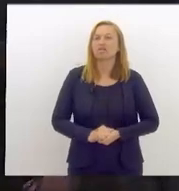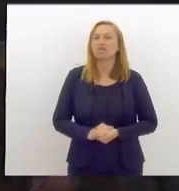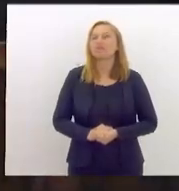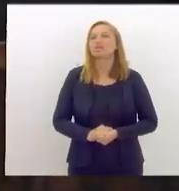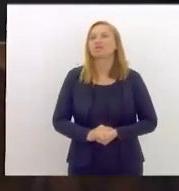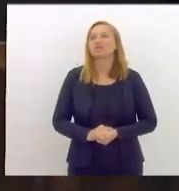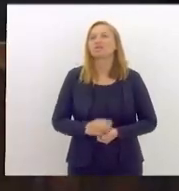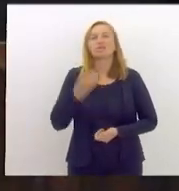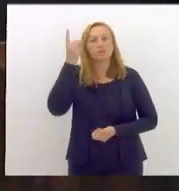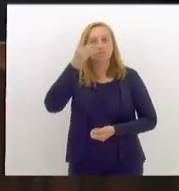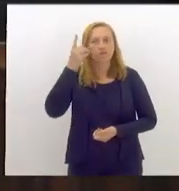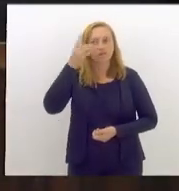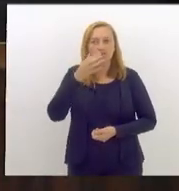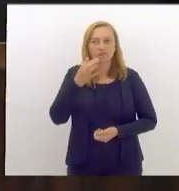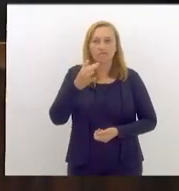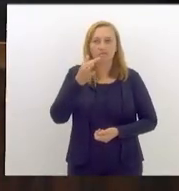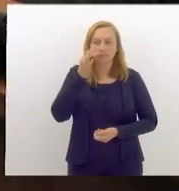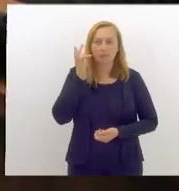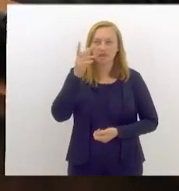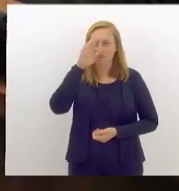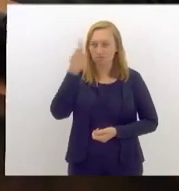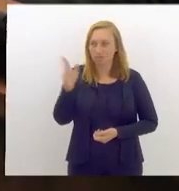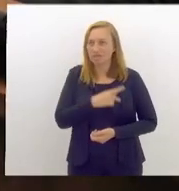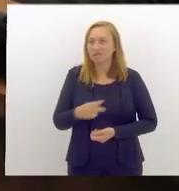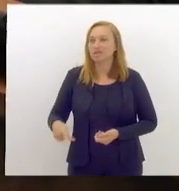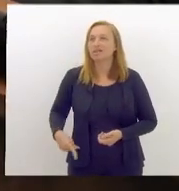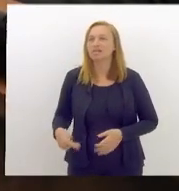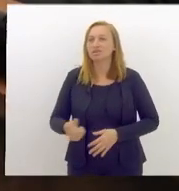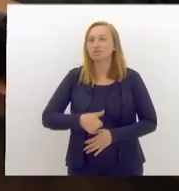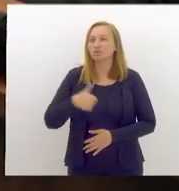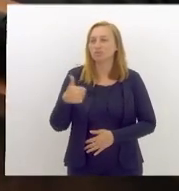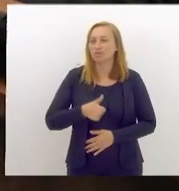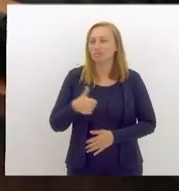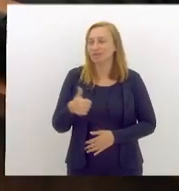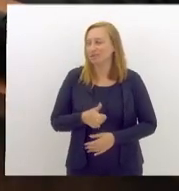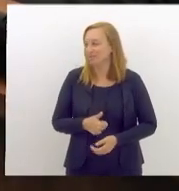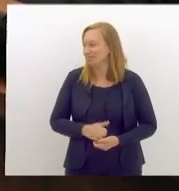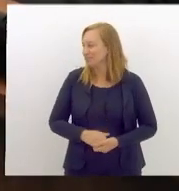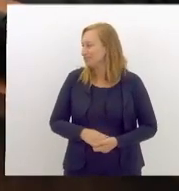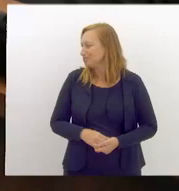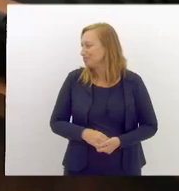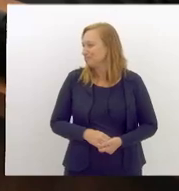Deputado senhor presidente Primeiro só